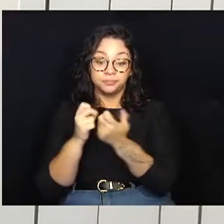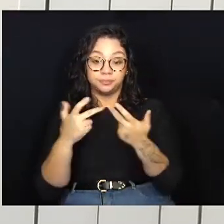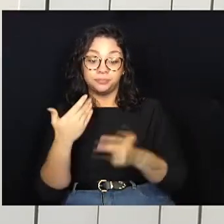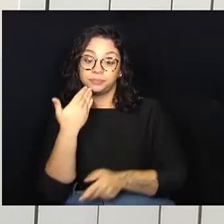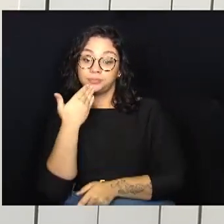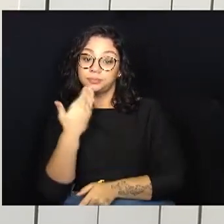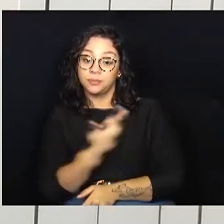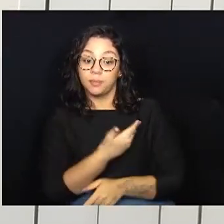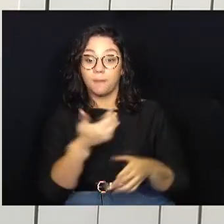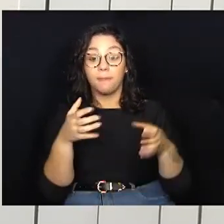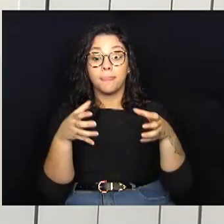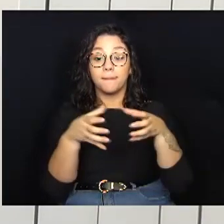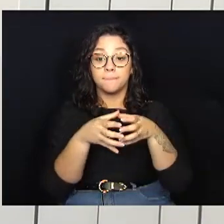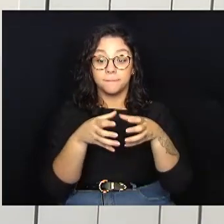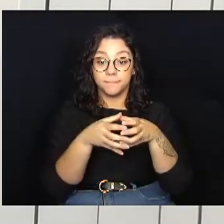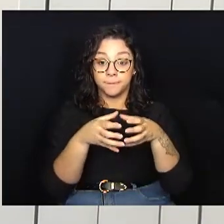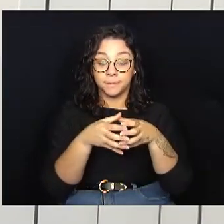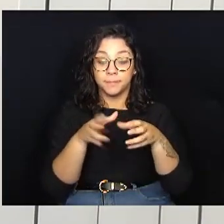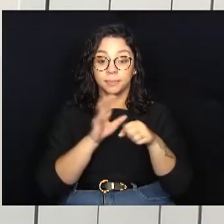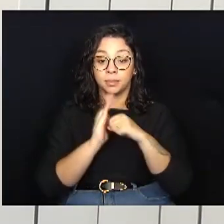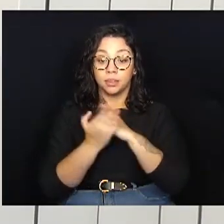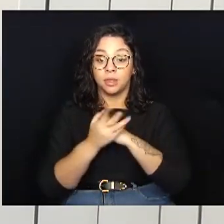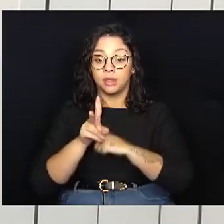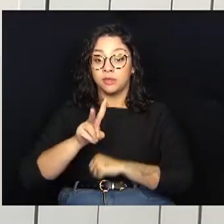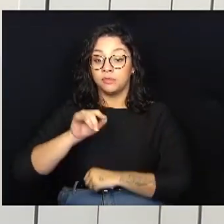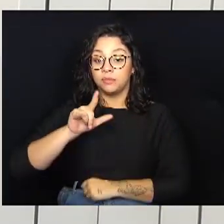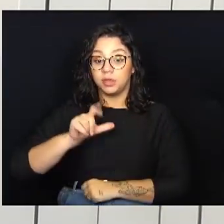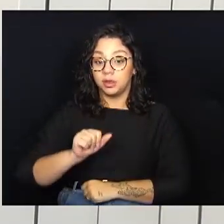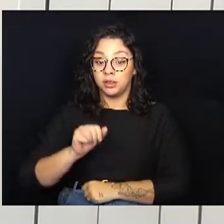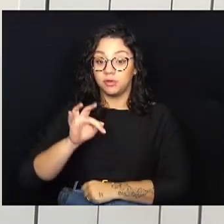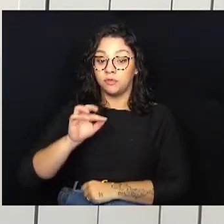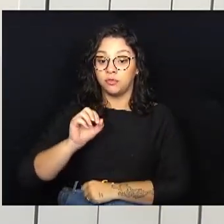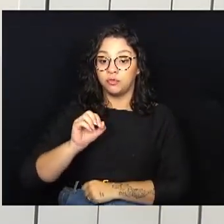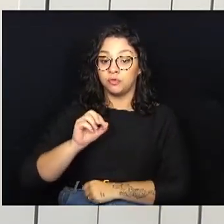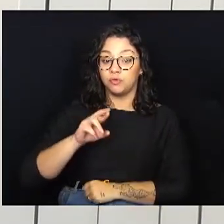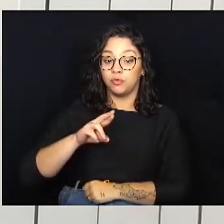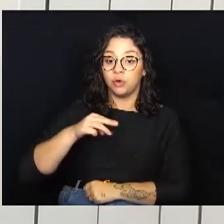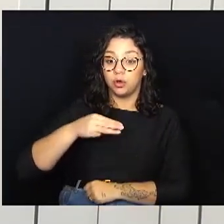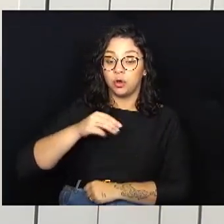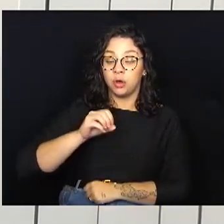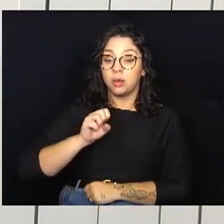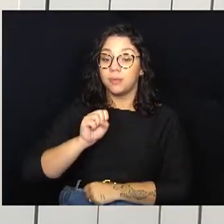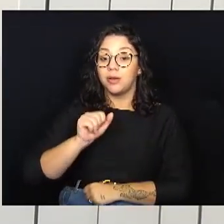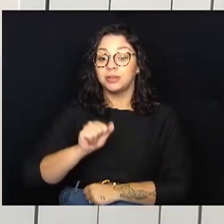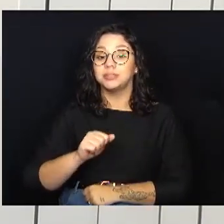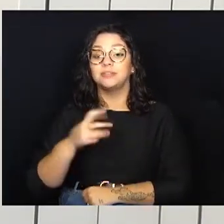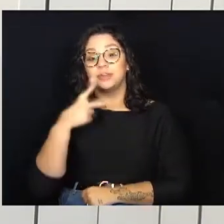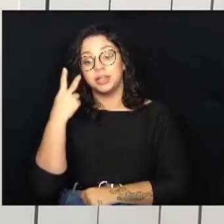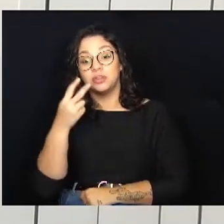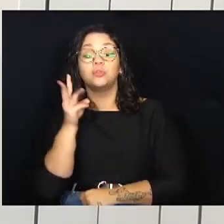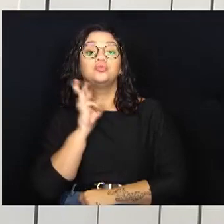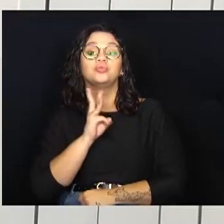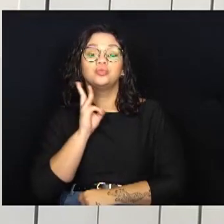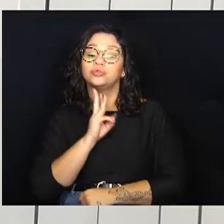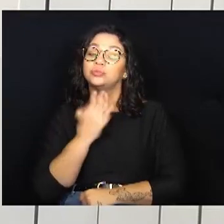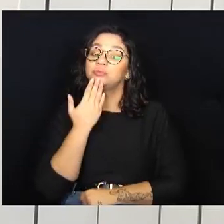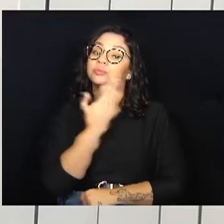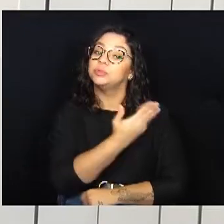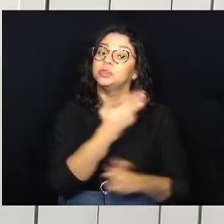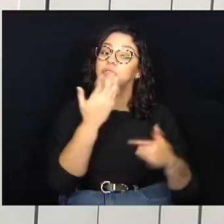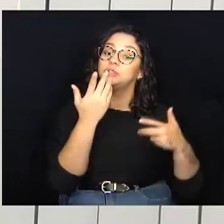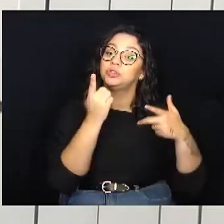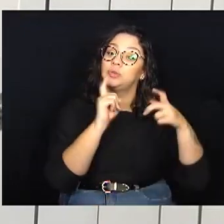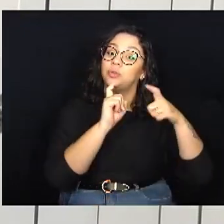da comunidade da Vila Formosa, aqui em Campinas, o vereador Cecílio Santos solicitou ao Executivo